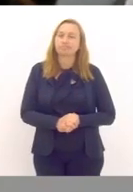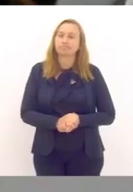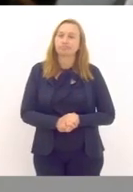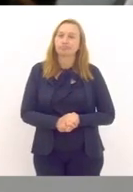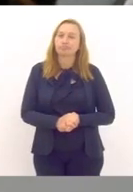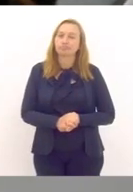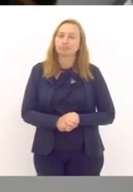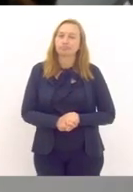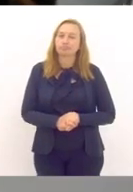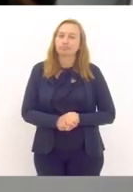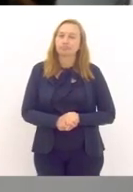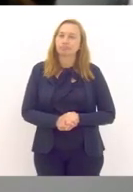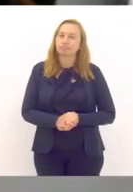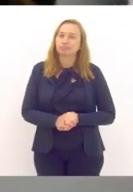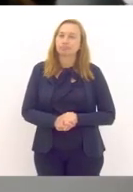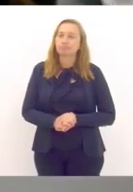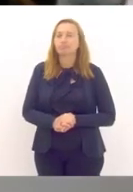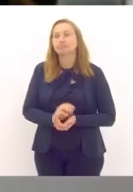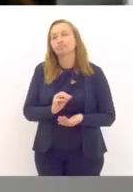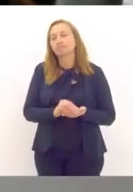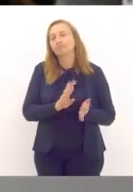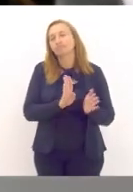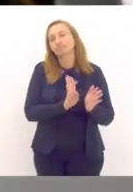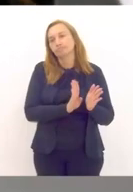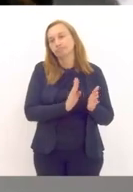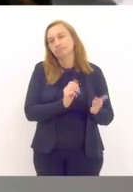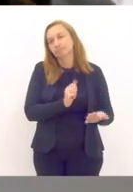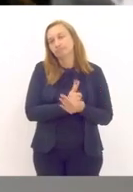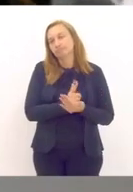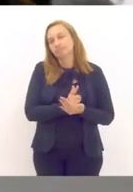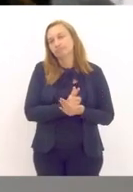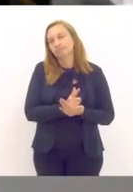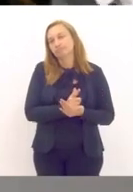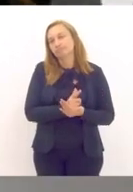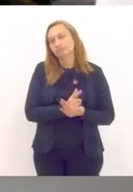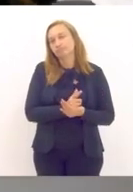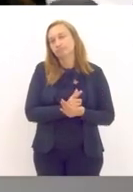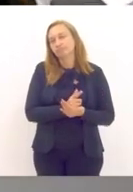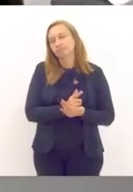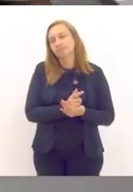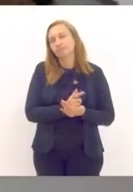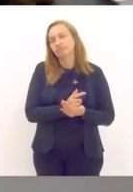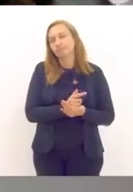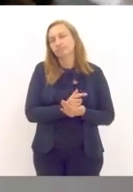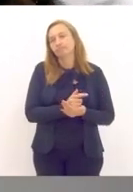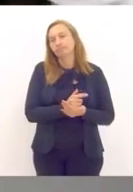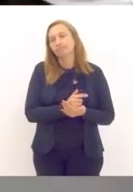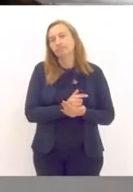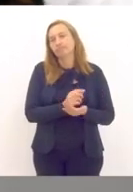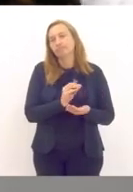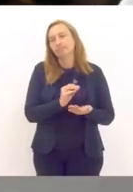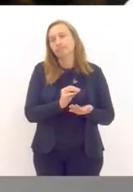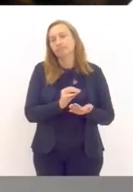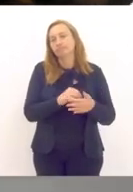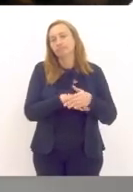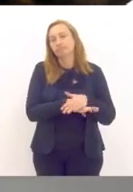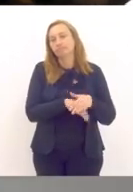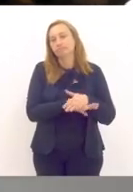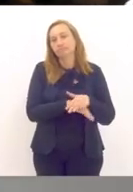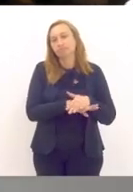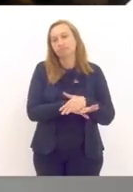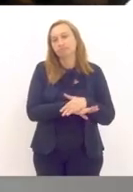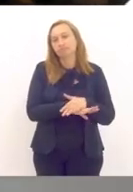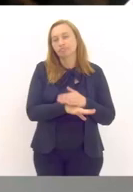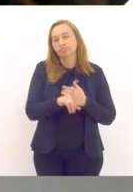com a questão dos restos a pagar, o saldo de caixa. Porque aqui o saldo que está dado